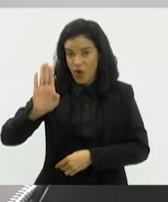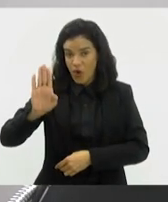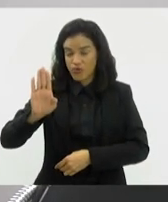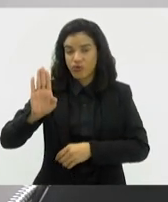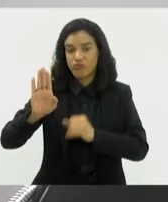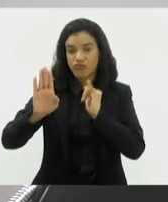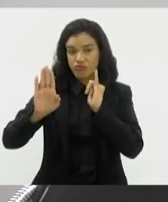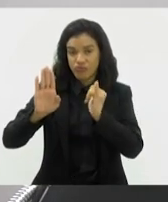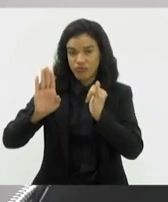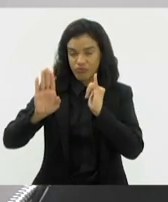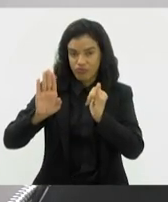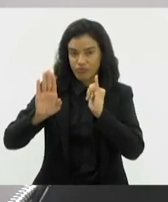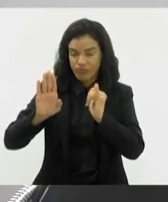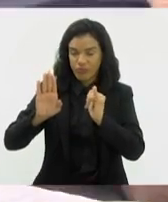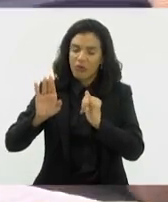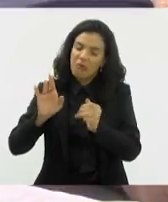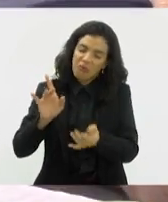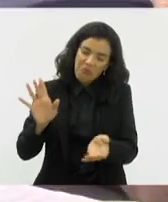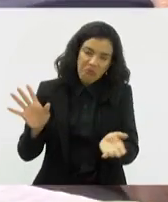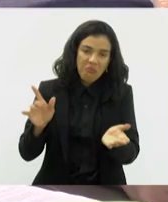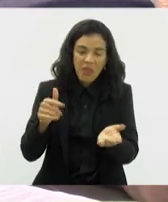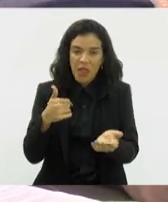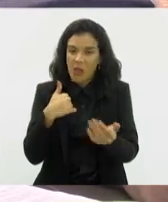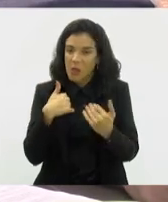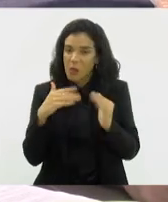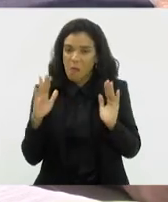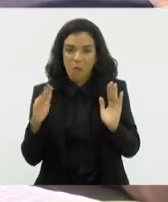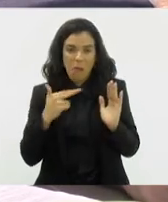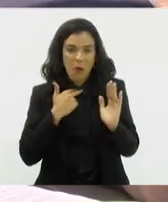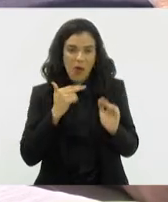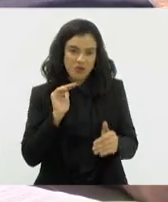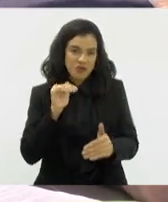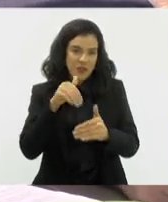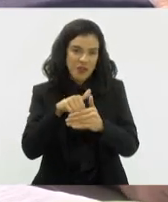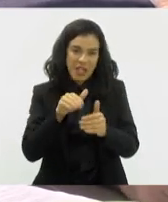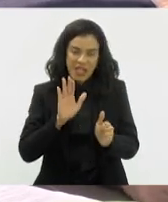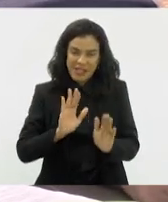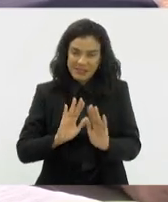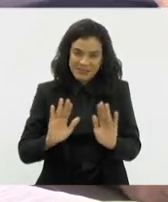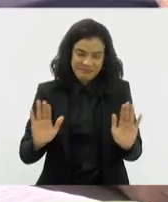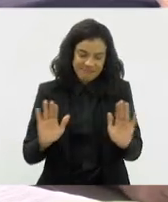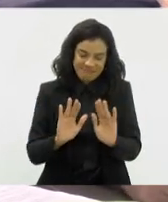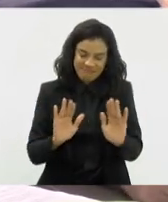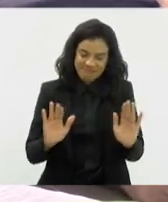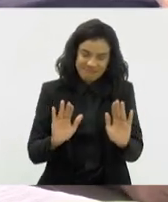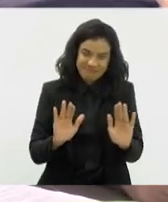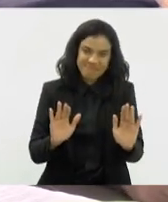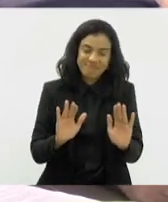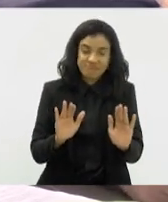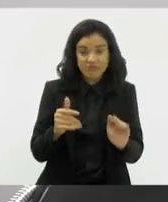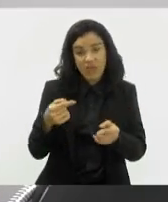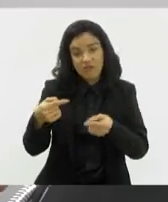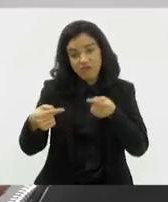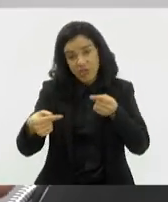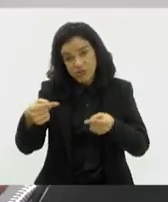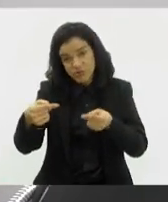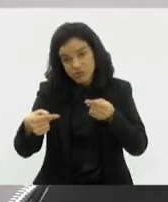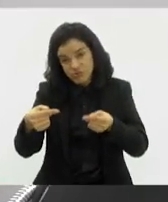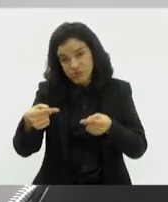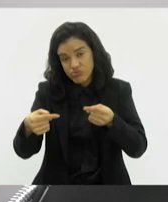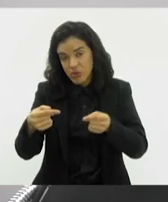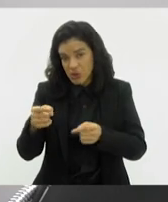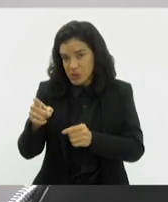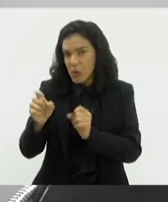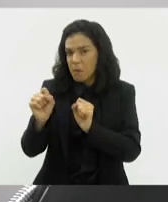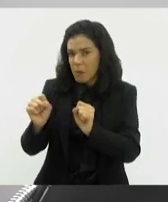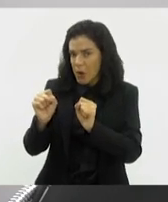É melhor Vossa Excelência dar o voto, porque como autor eu não posso dar um voto. Entendo. Sim, não, mas eu botei o senhor para discutir. Sim, sim, para discutir. Não, o